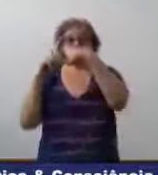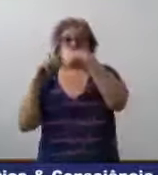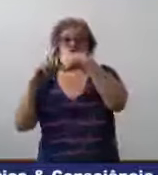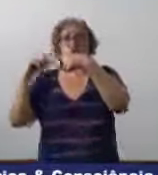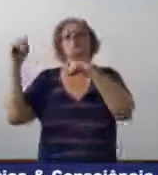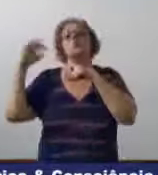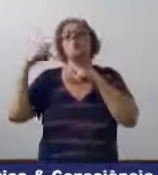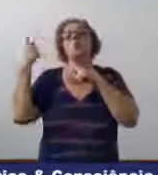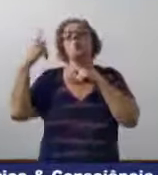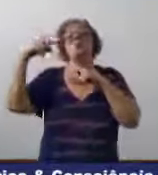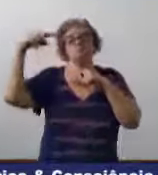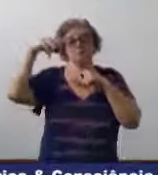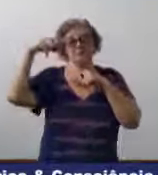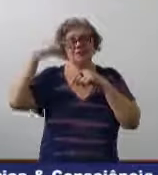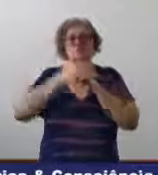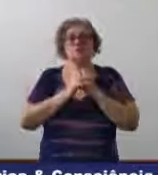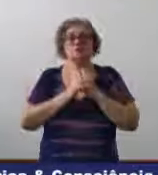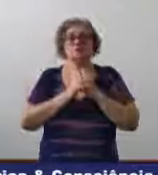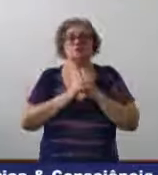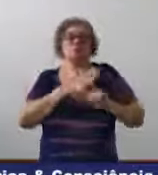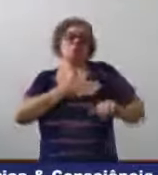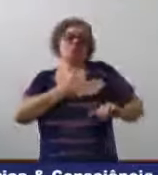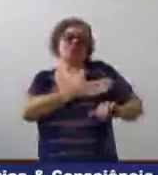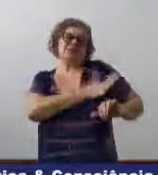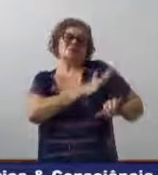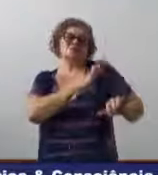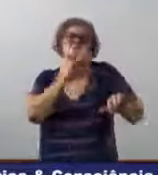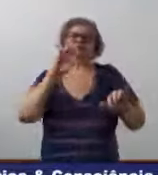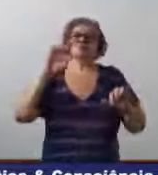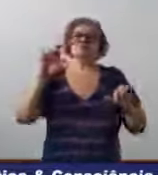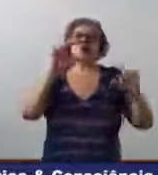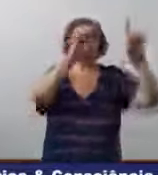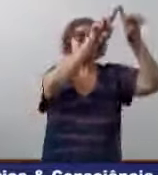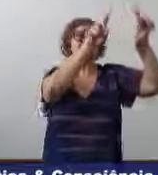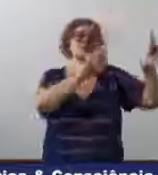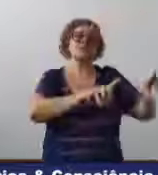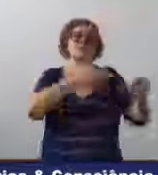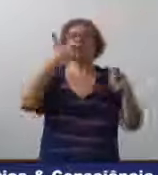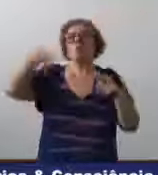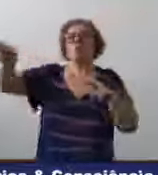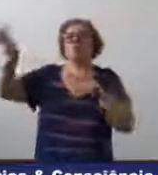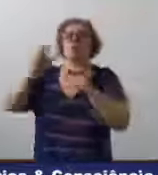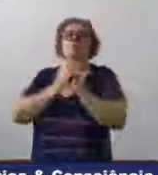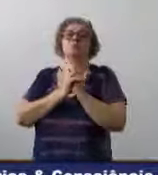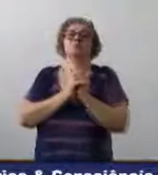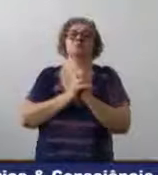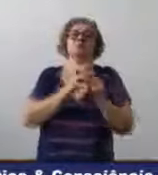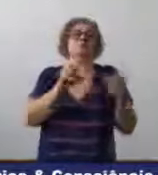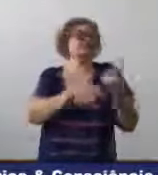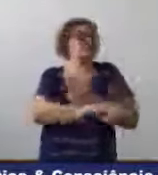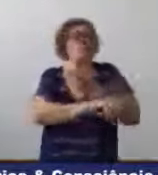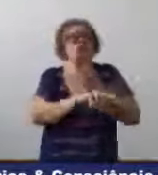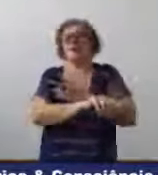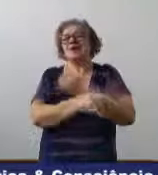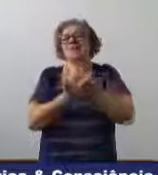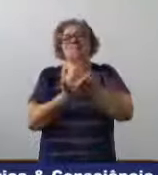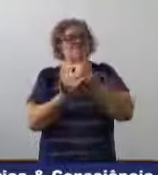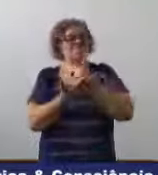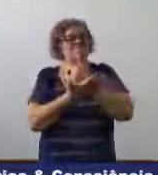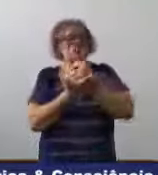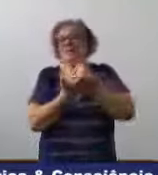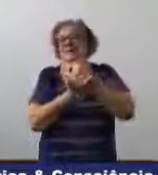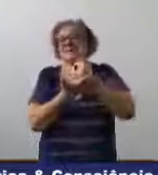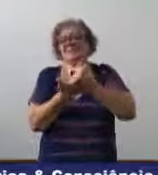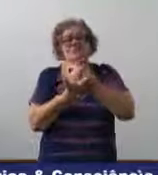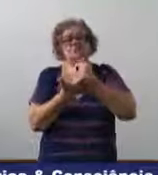não existem raças. Logo, o preconceito racial, como todos os outros, já tem um erro básico. É